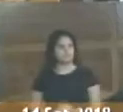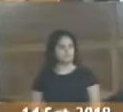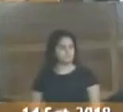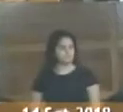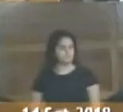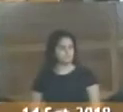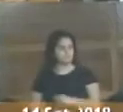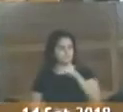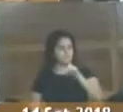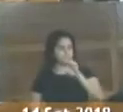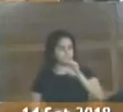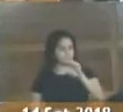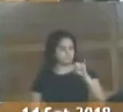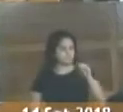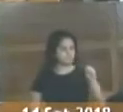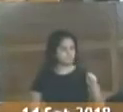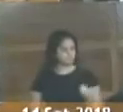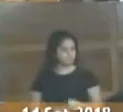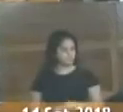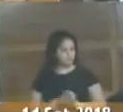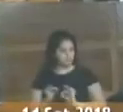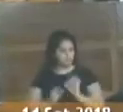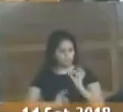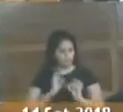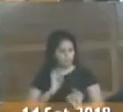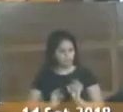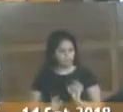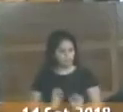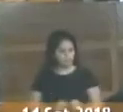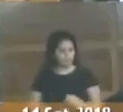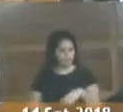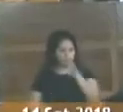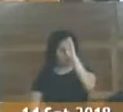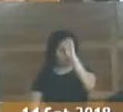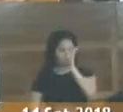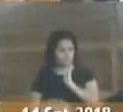Cananeia, Coordenação Nacional